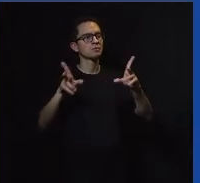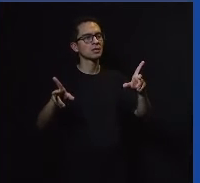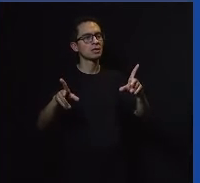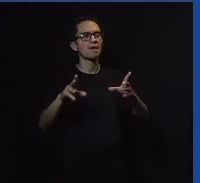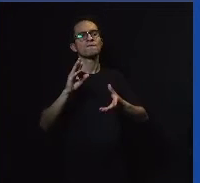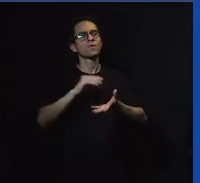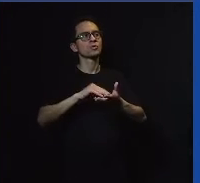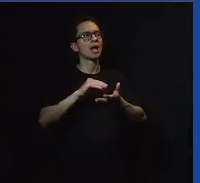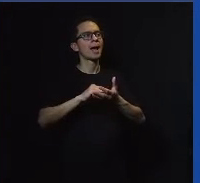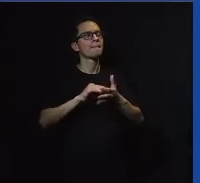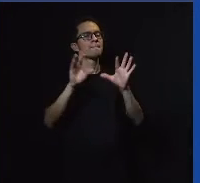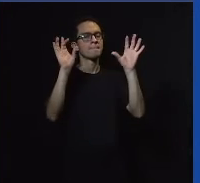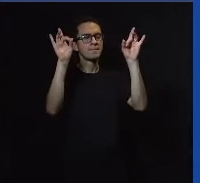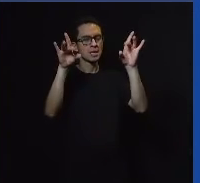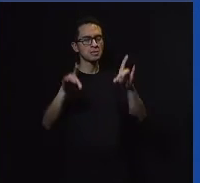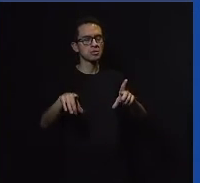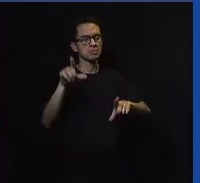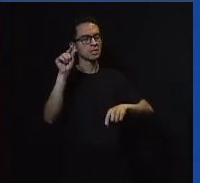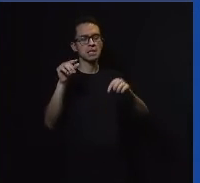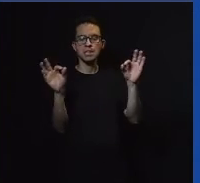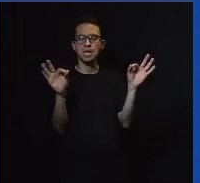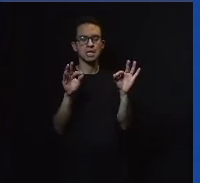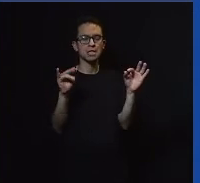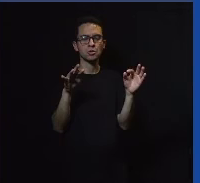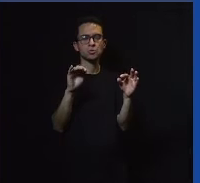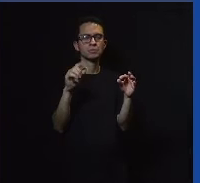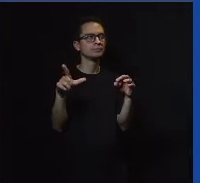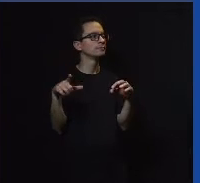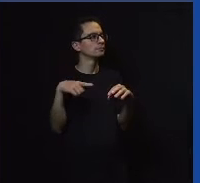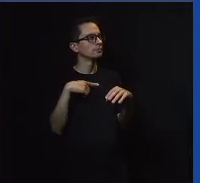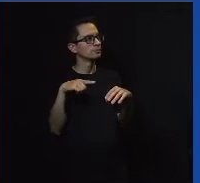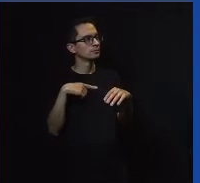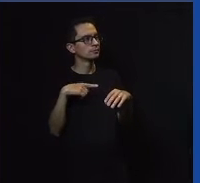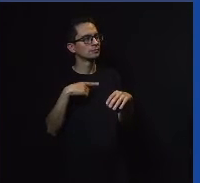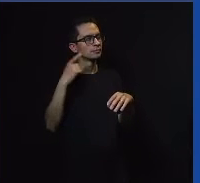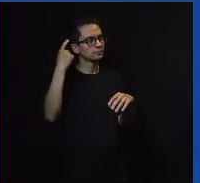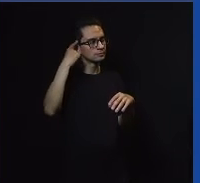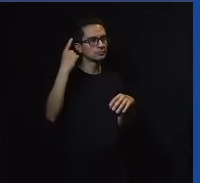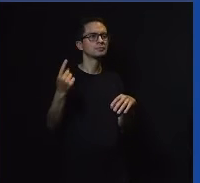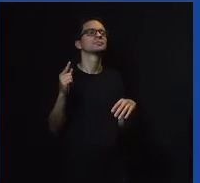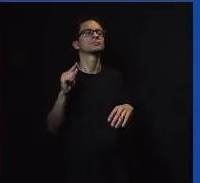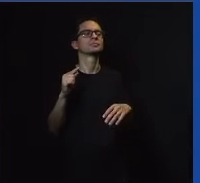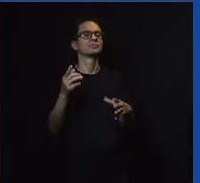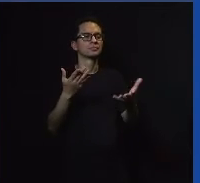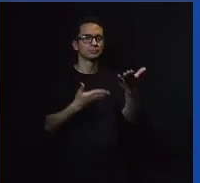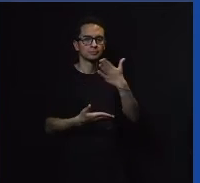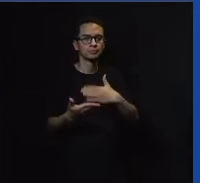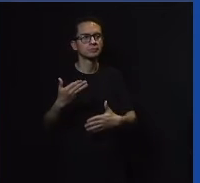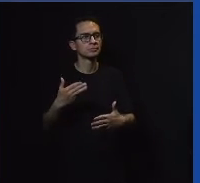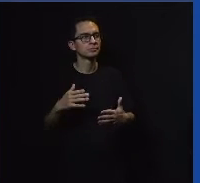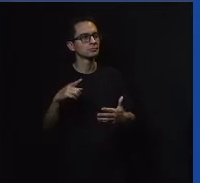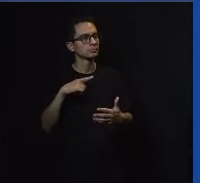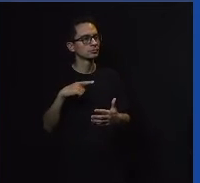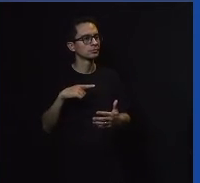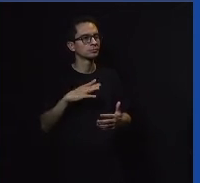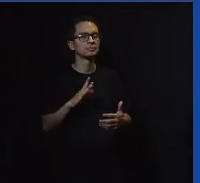desprivilegiar o institucional, muito pelo contrário, colocando, né, encapsulando o institucional